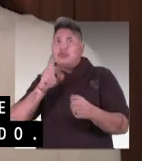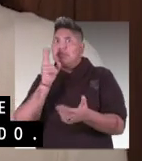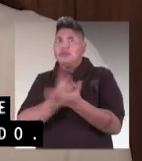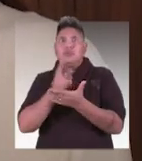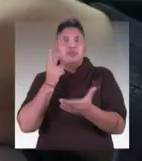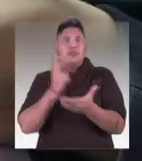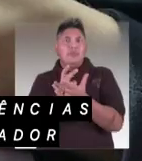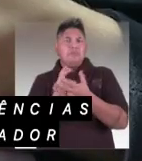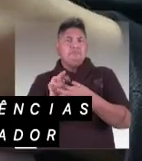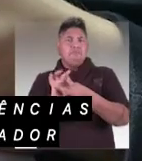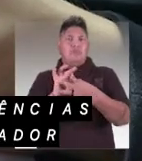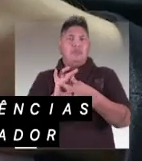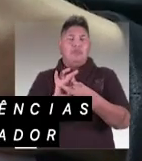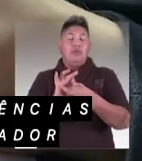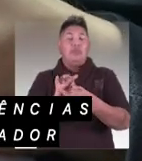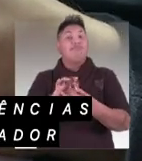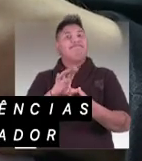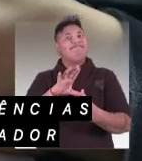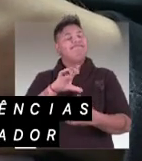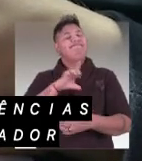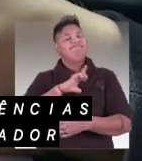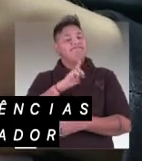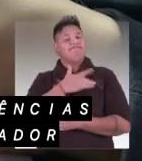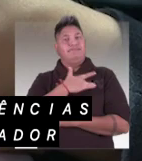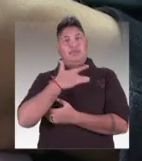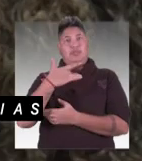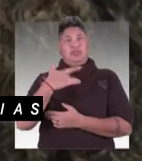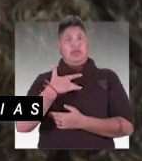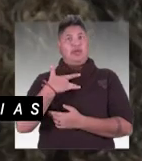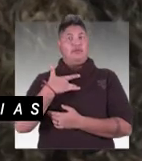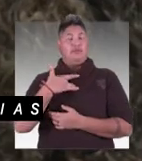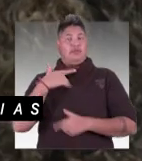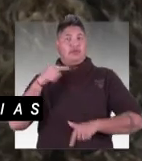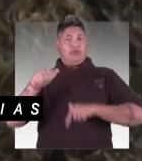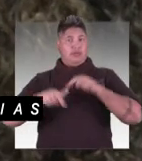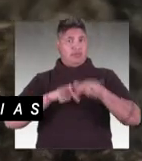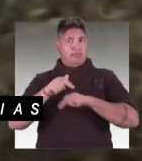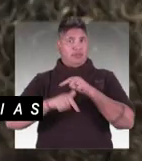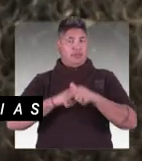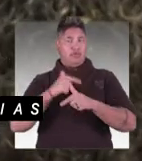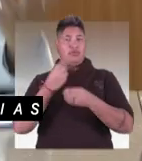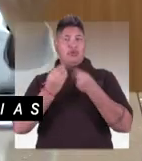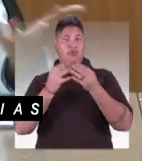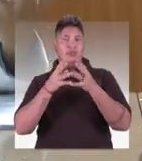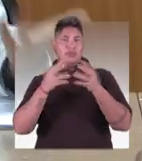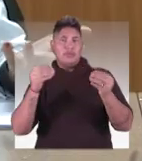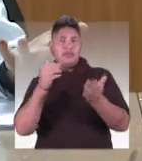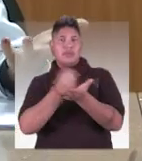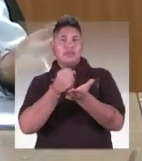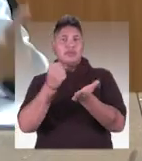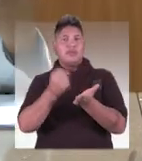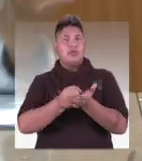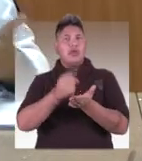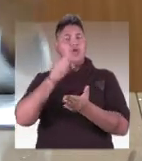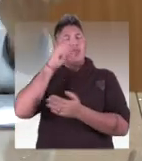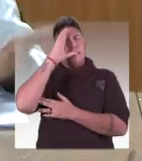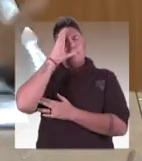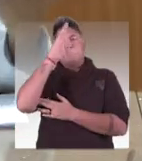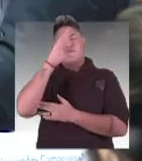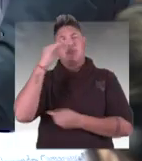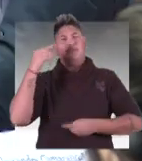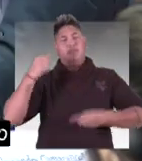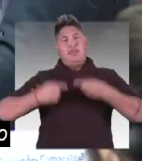sempre conectado. As consequências na saúde do trabalhador e as formas precárias de contratação são os pontos